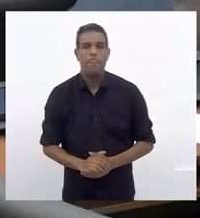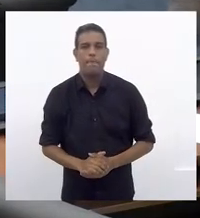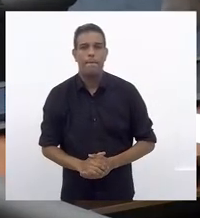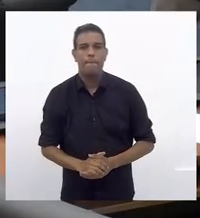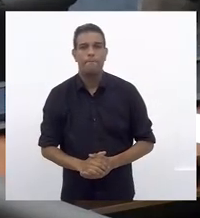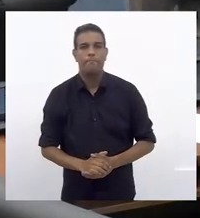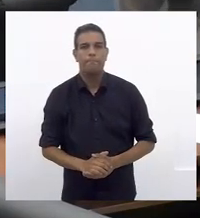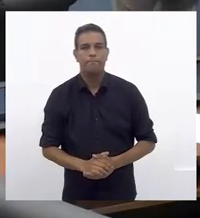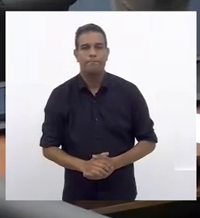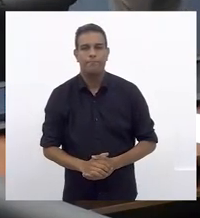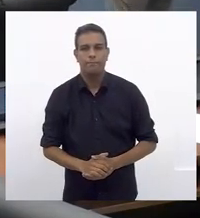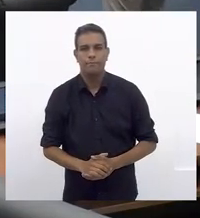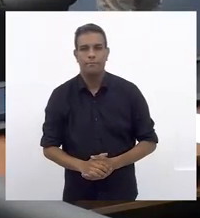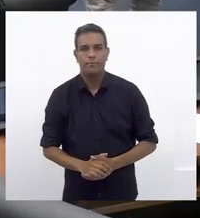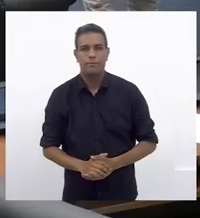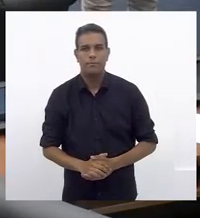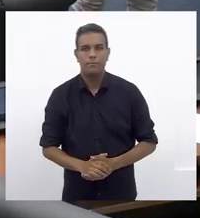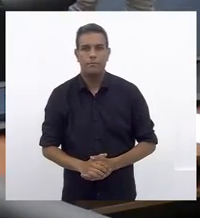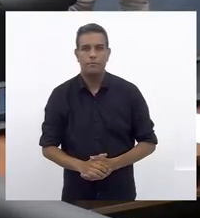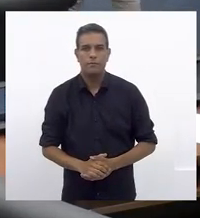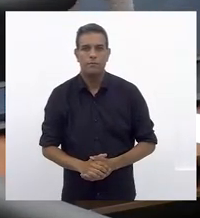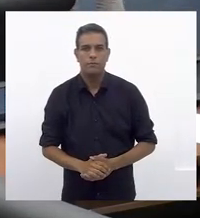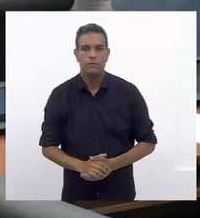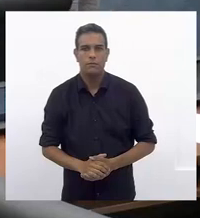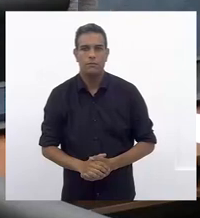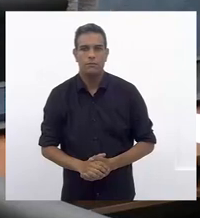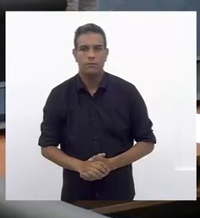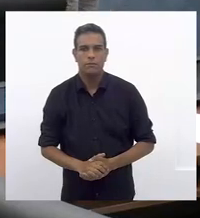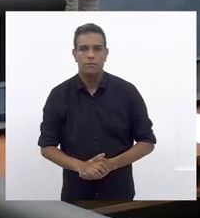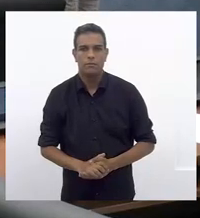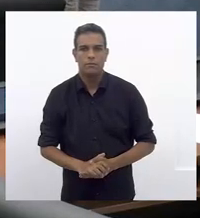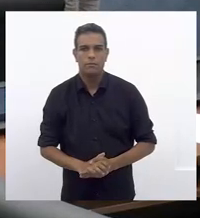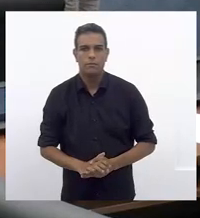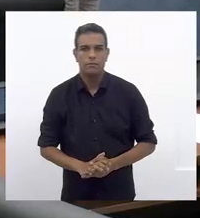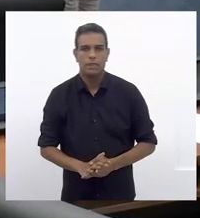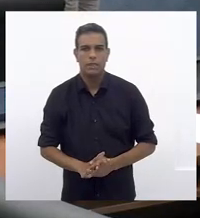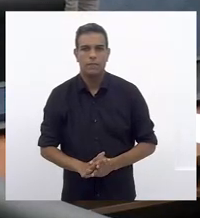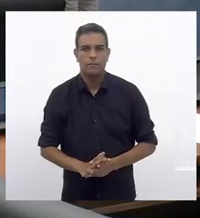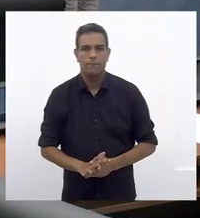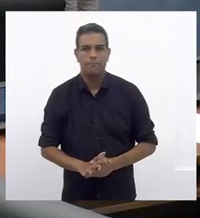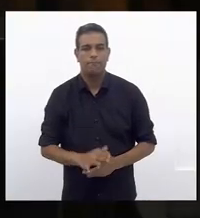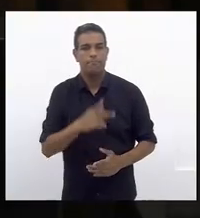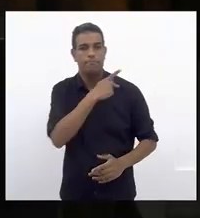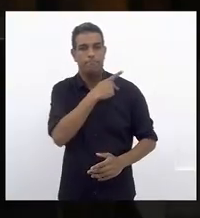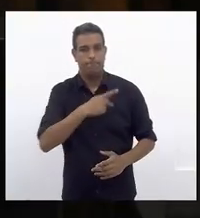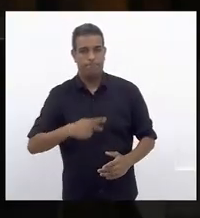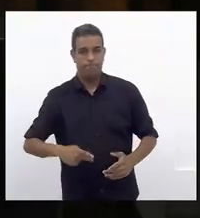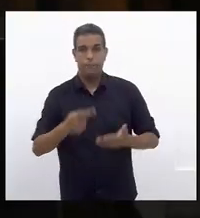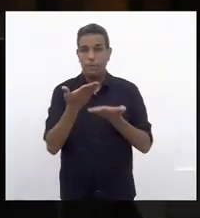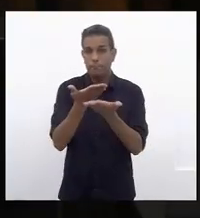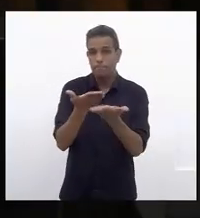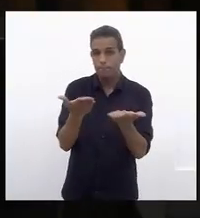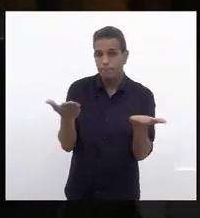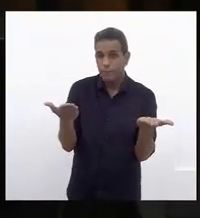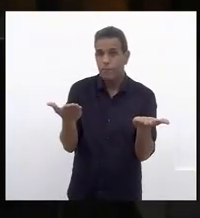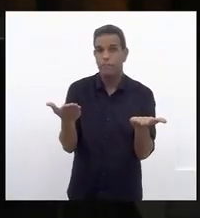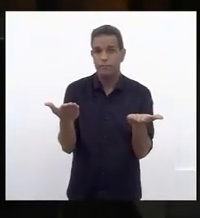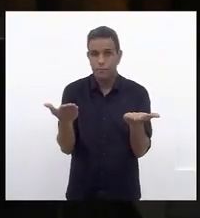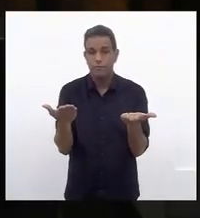Senhor presidente. Está ligado, o som está ligado aqui. Está bem, então. Ok. Senhor presidente,